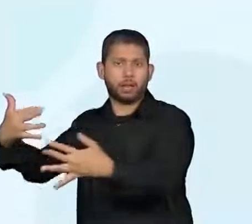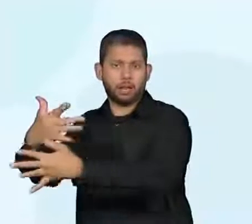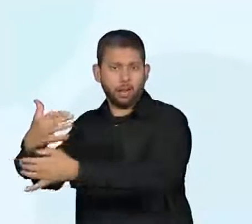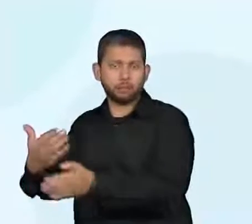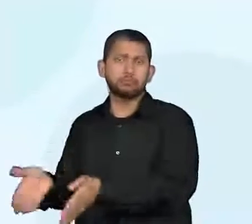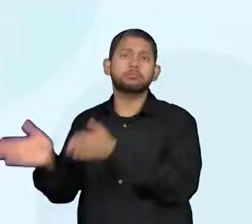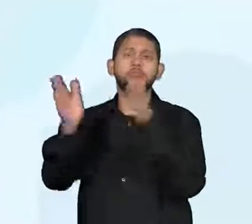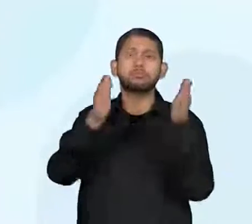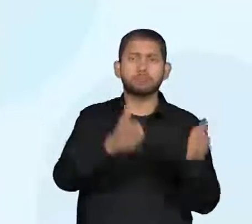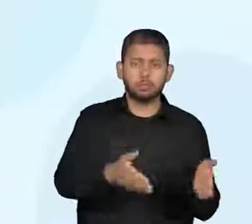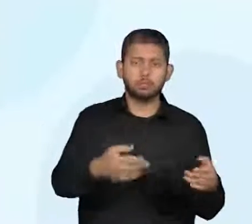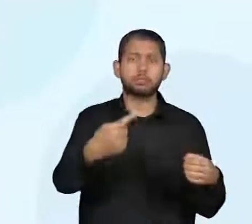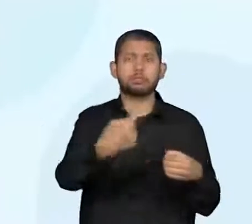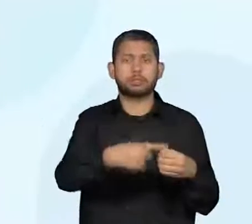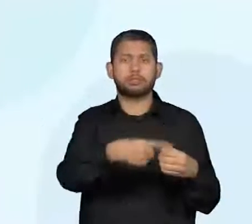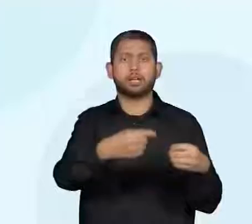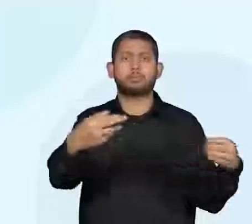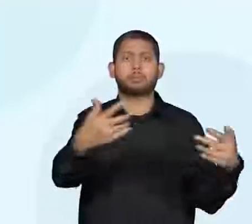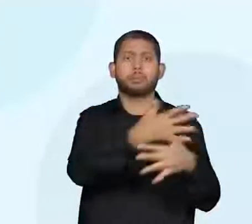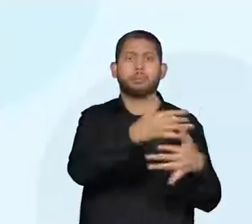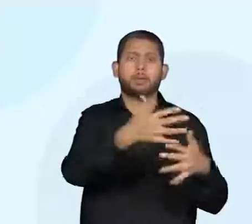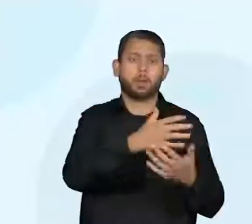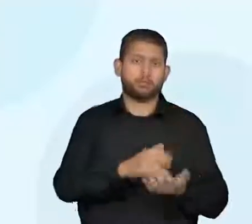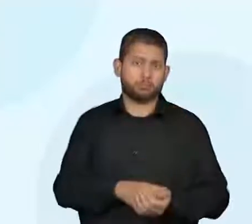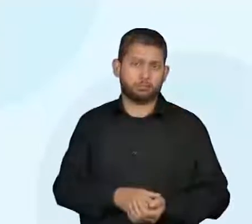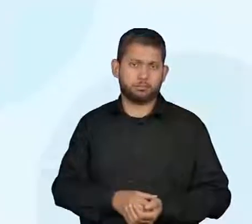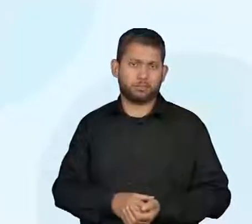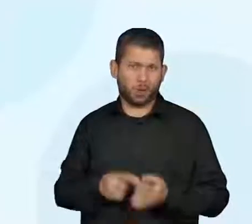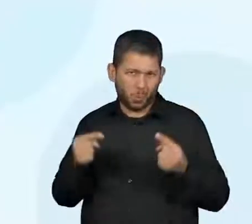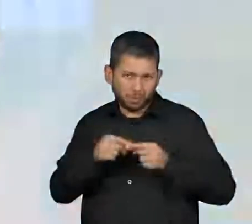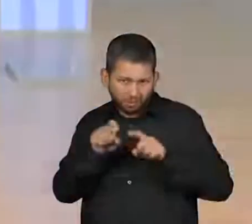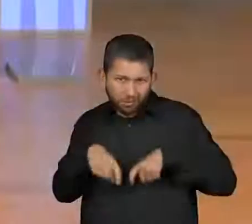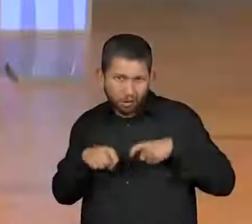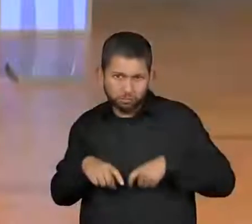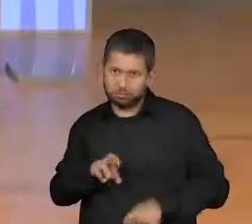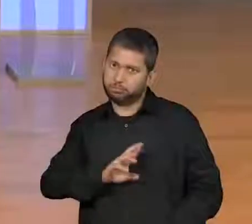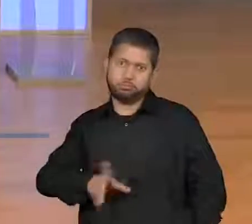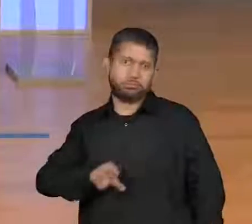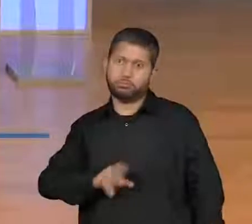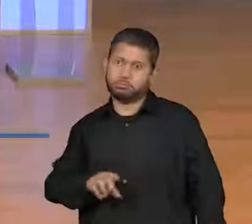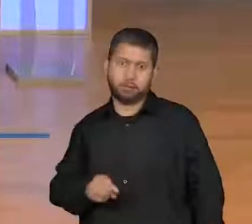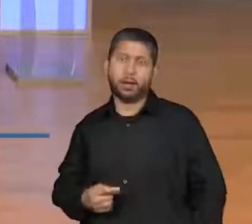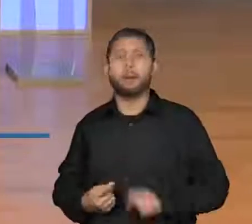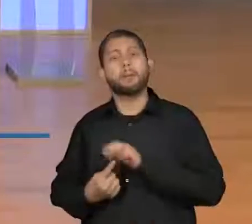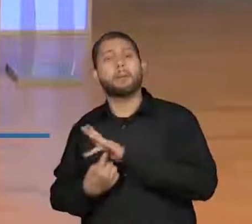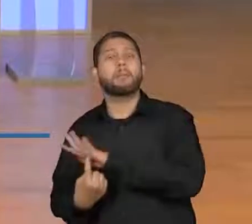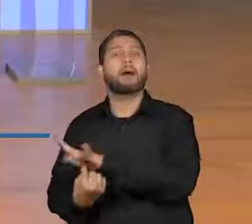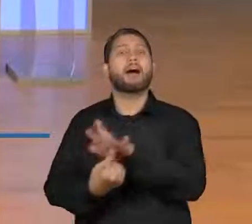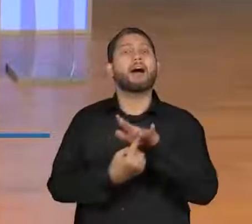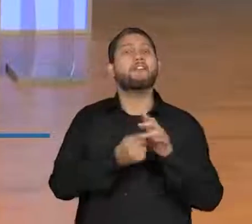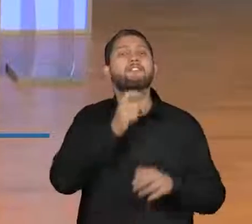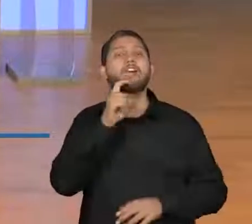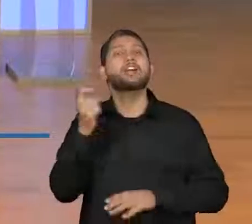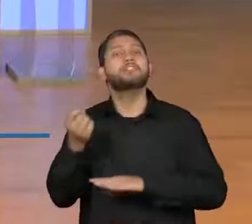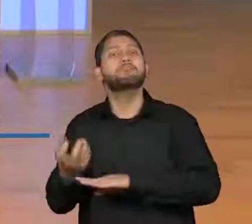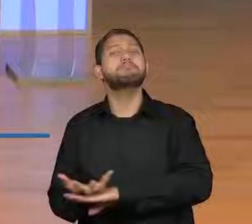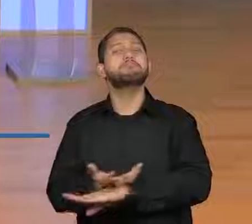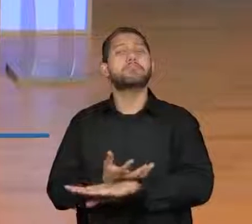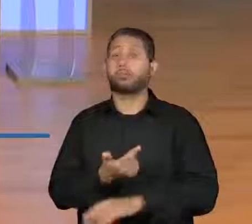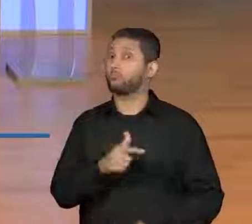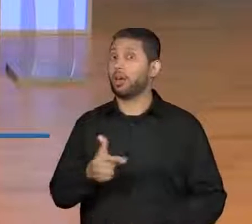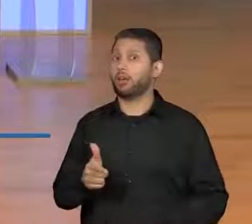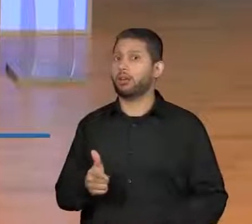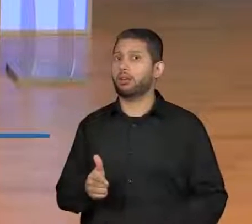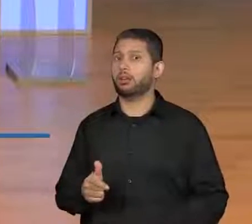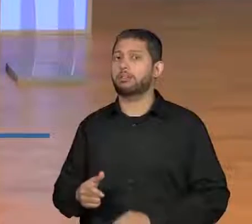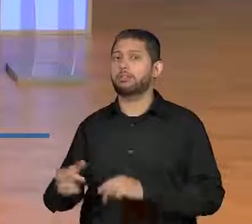Não tem aí nenhuma que esteja apresentando um campo, por exemplo, um parque, um lugar verde. Não.